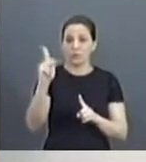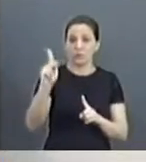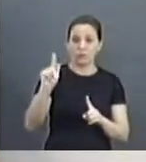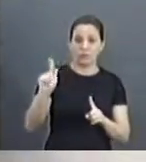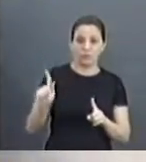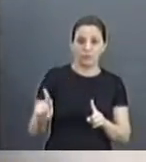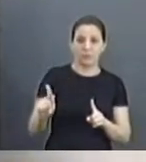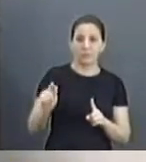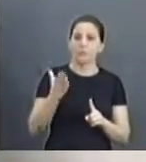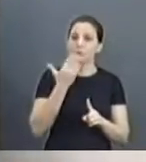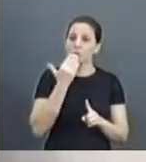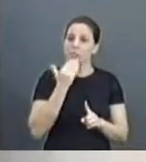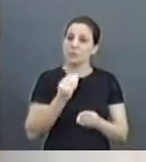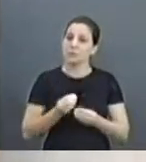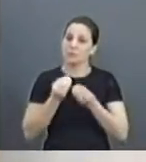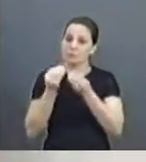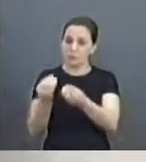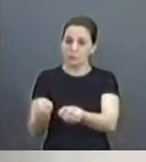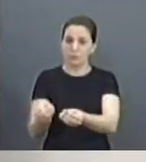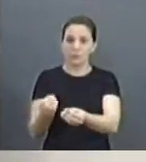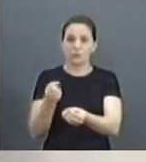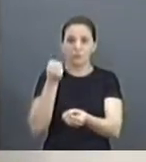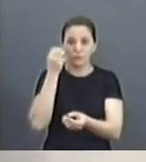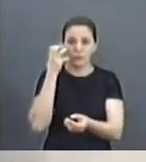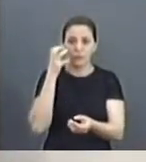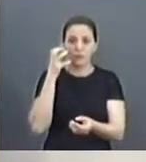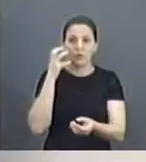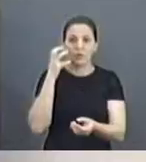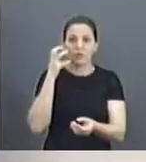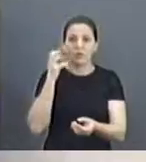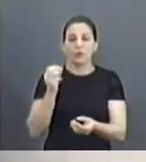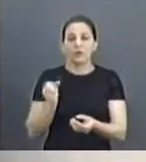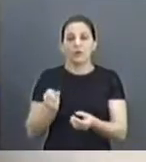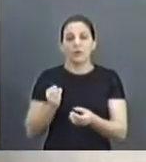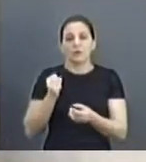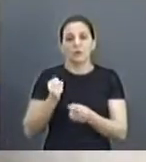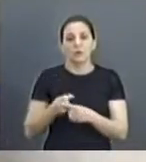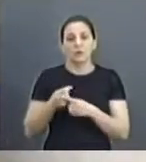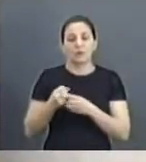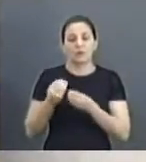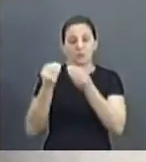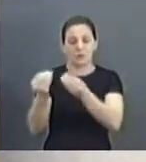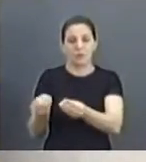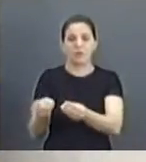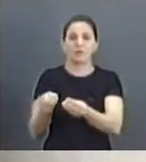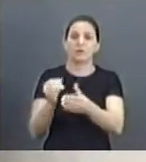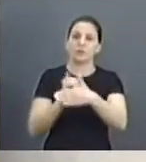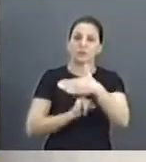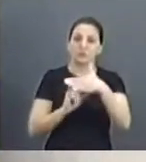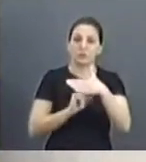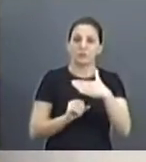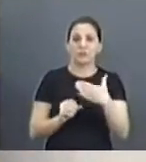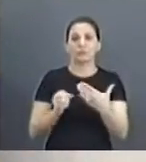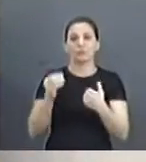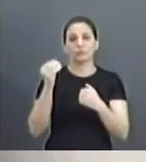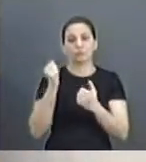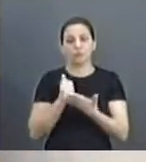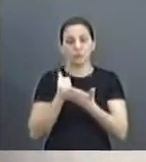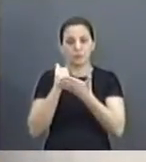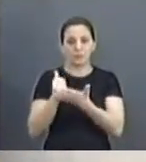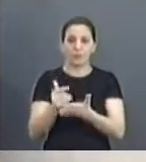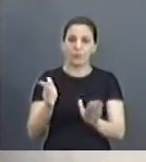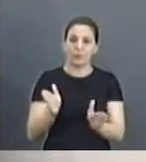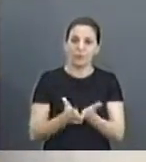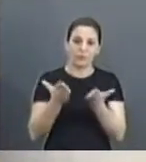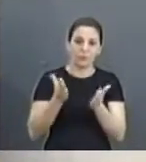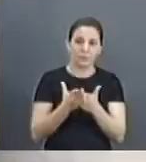a instituição de caridade este é o recado bom vereador ele pegar um pouco a sua linha